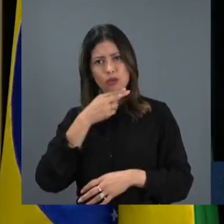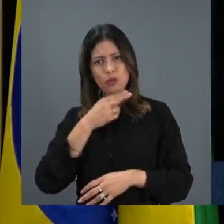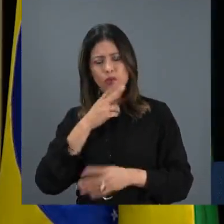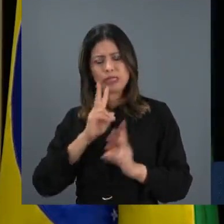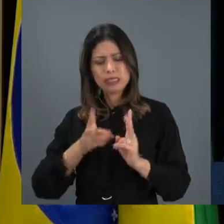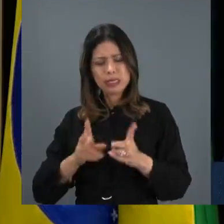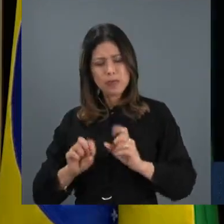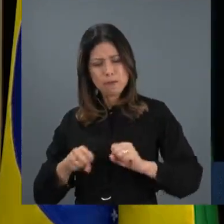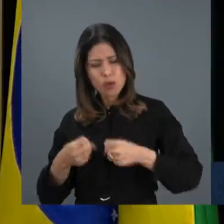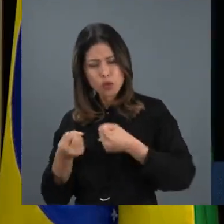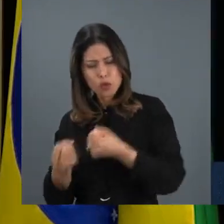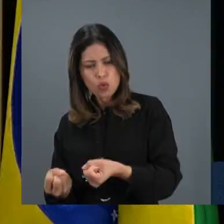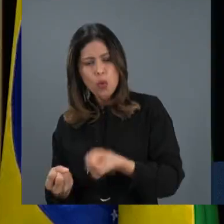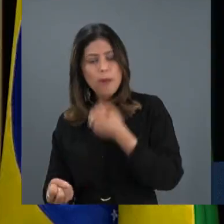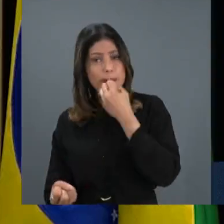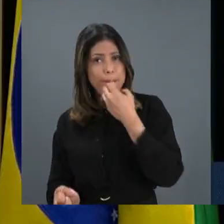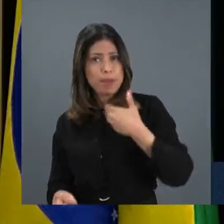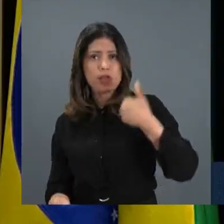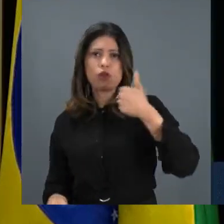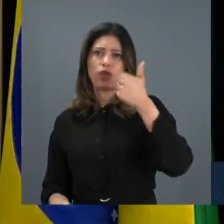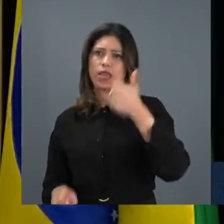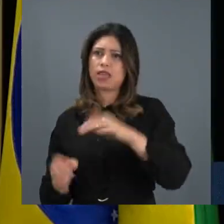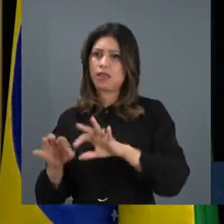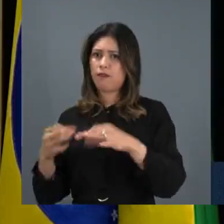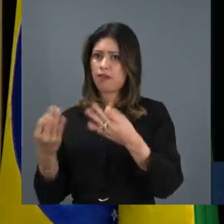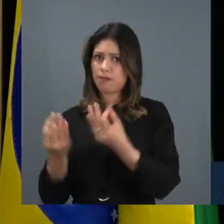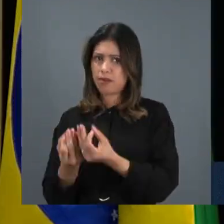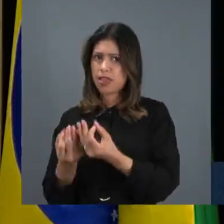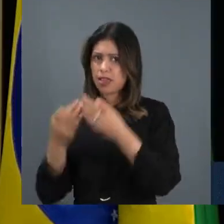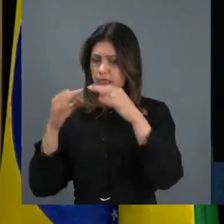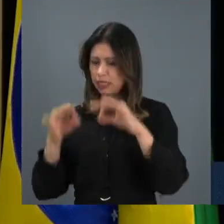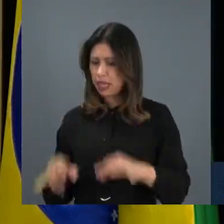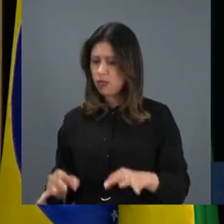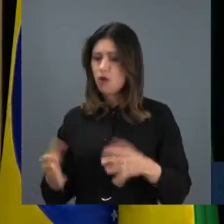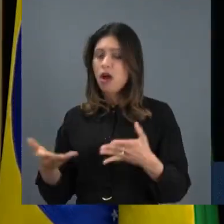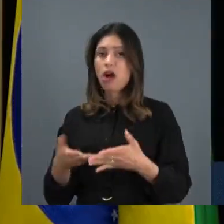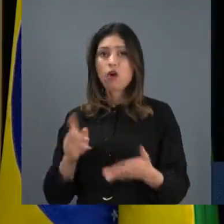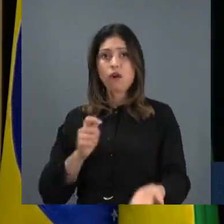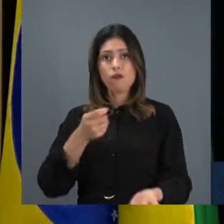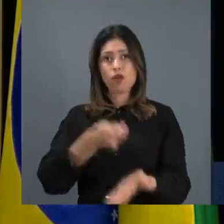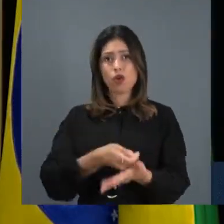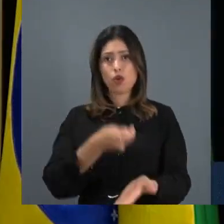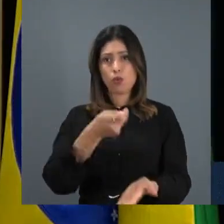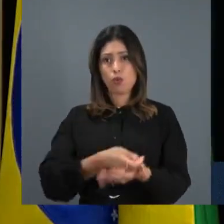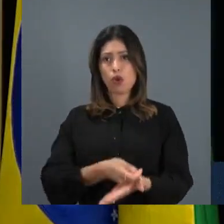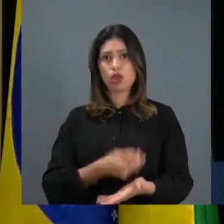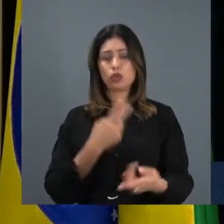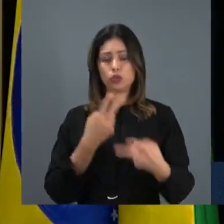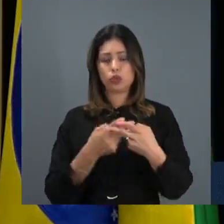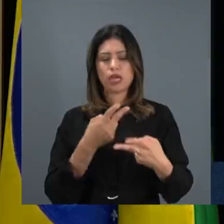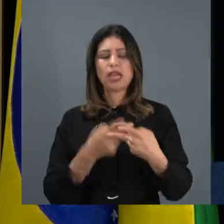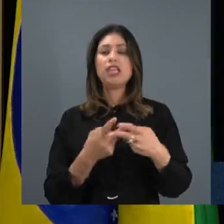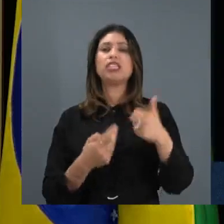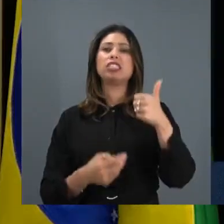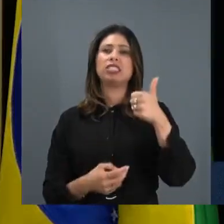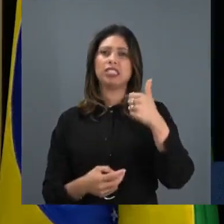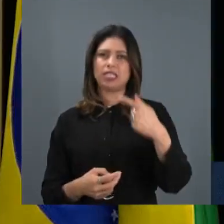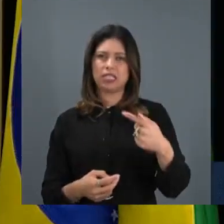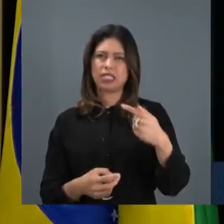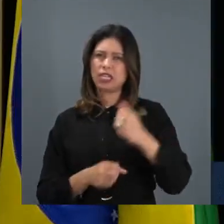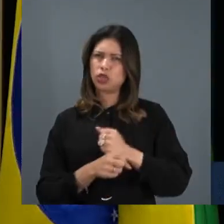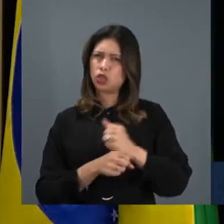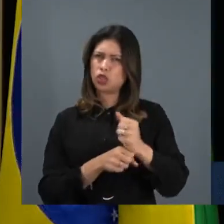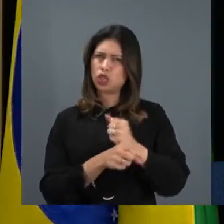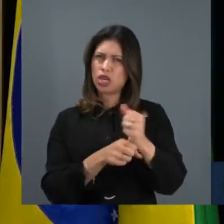e pelo que é correto. Agora foi condenado a 17 anos de prisão por se manifestar a favor do que acredita, sem